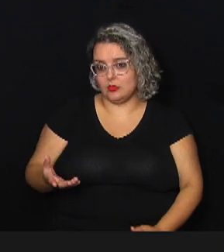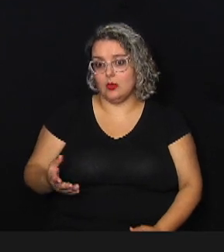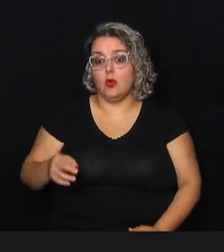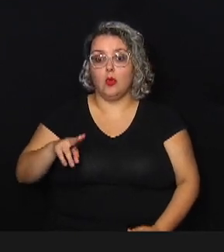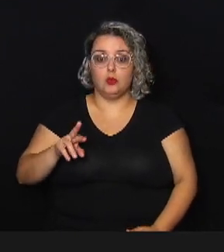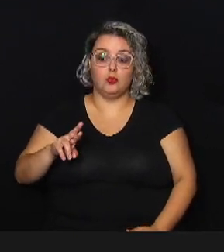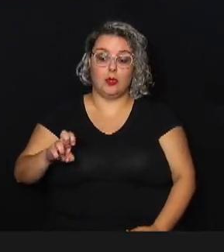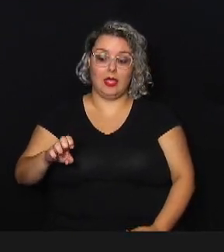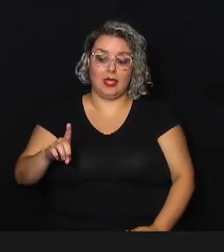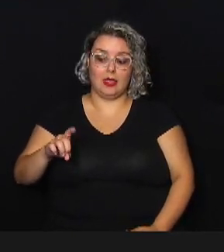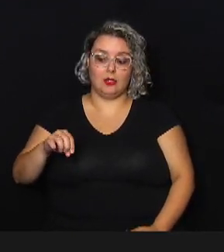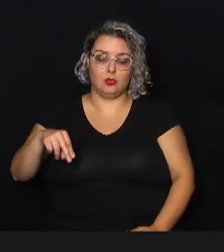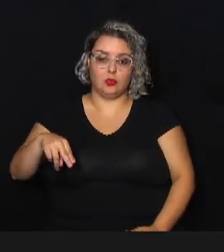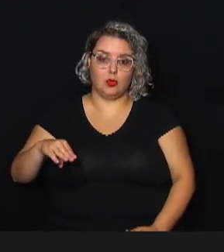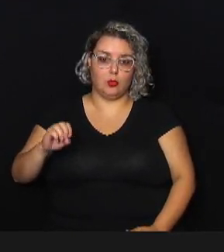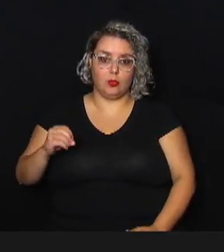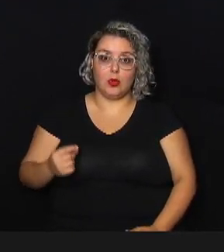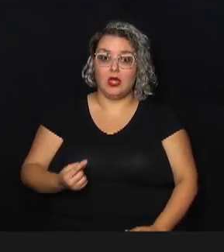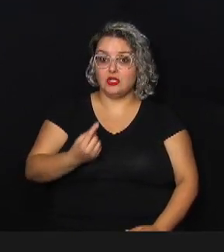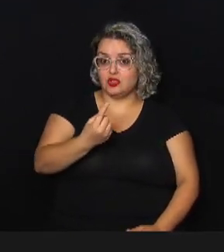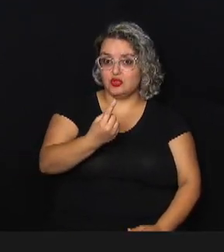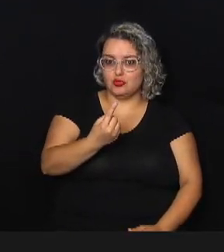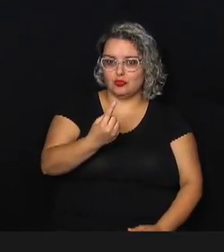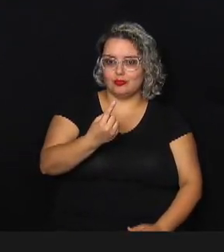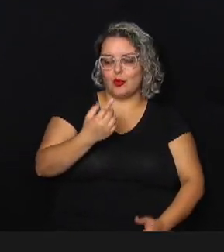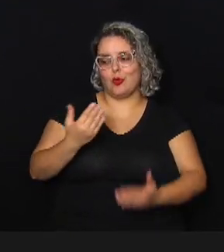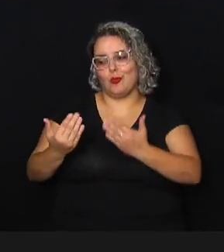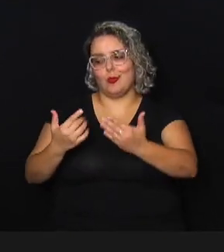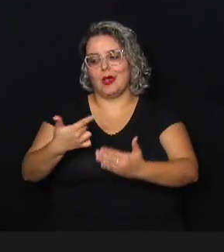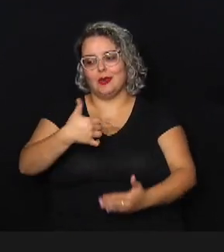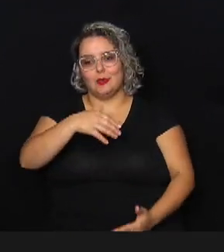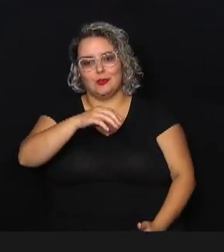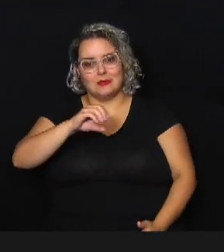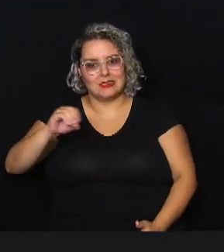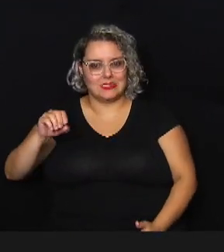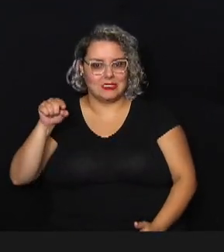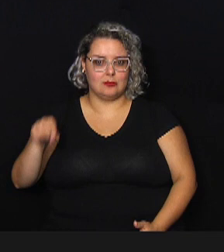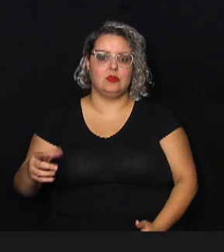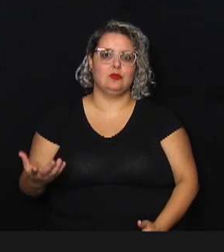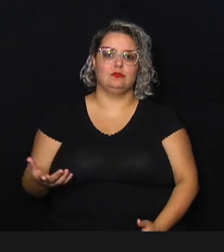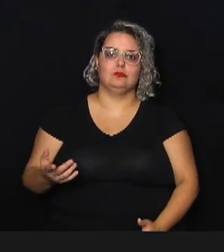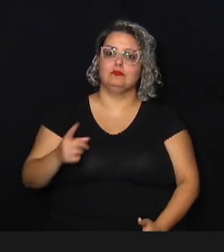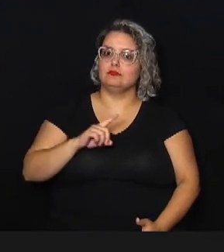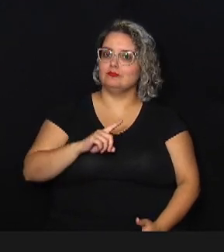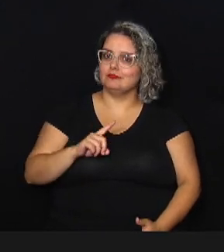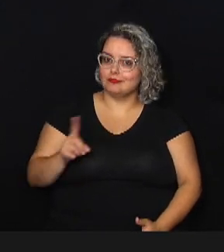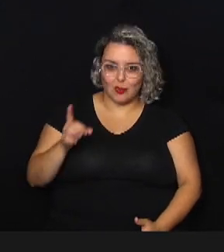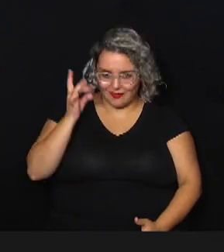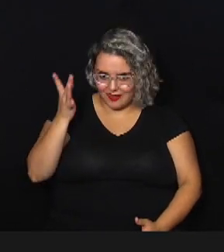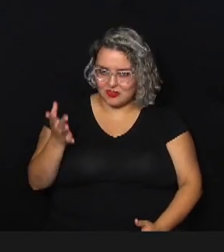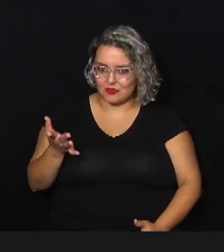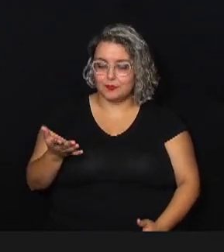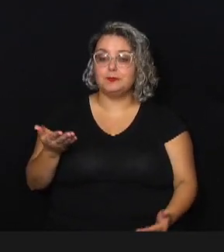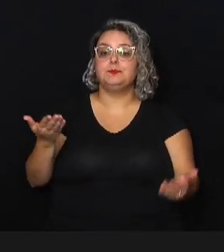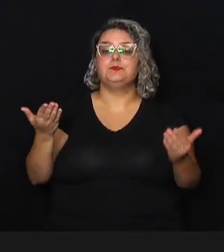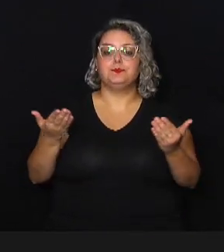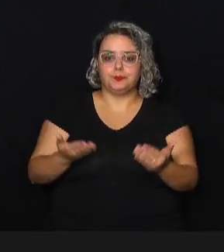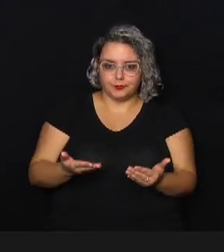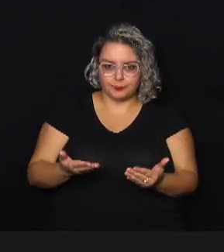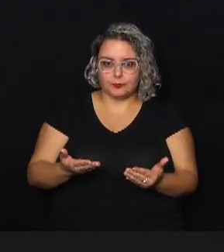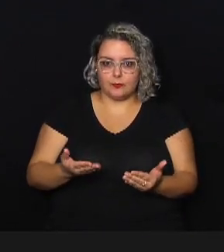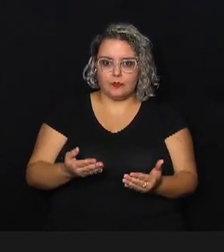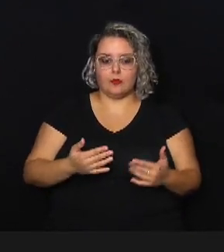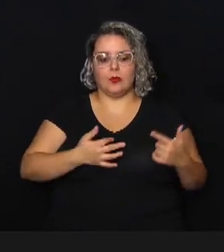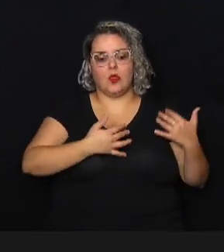de 1 para 100 mil. Então, não é simples, tá? É difícil. Tá? Então, hoje, nos